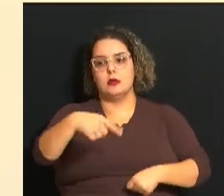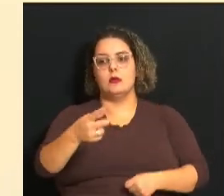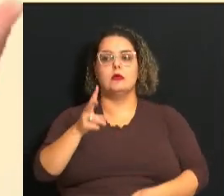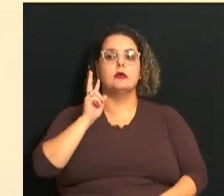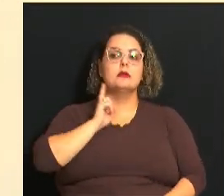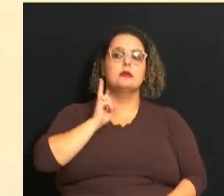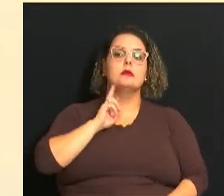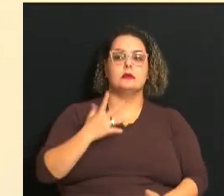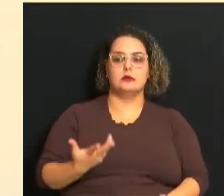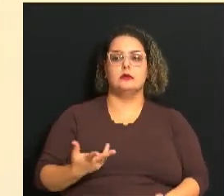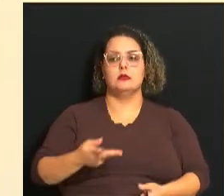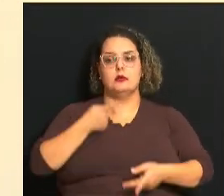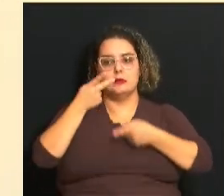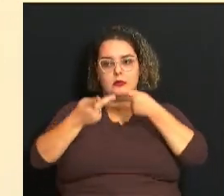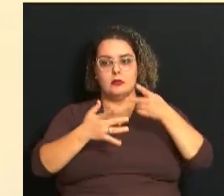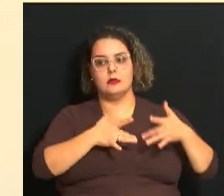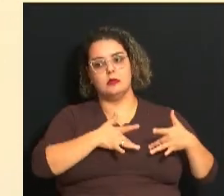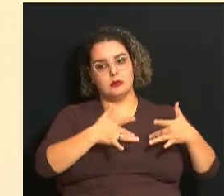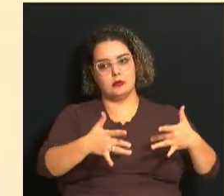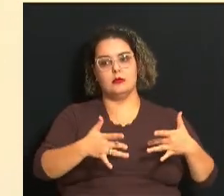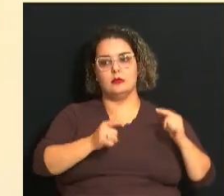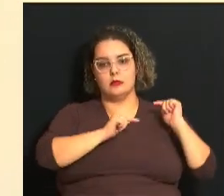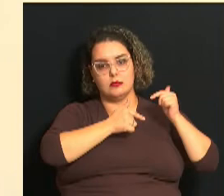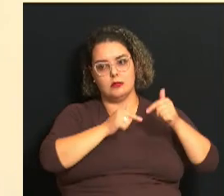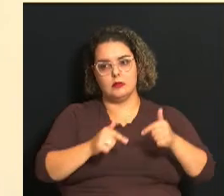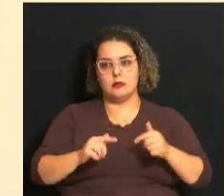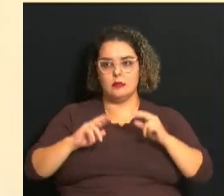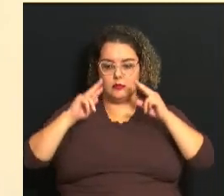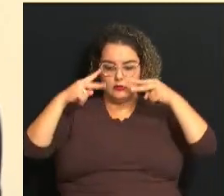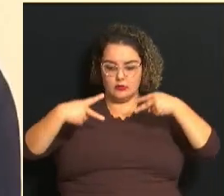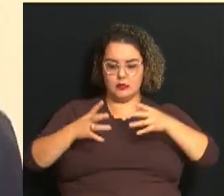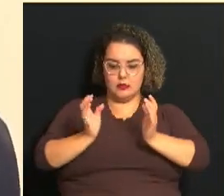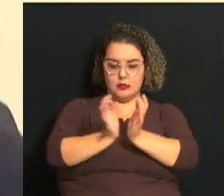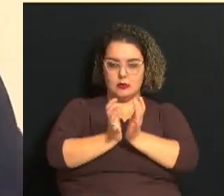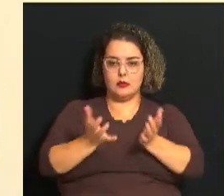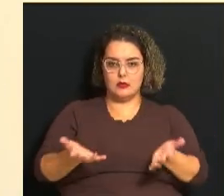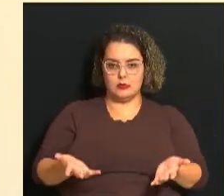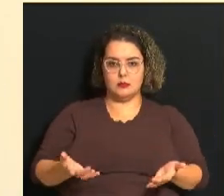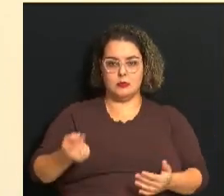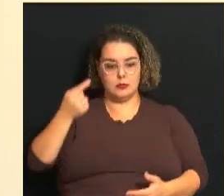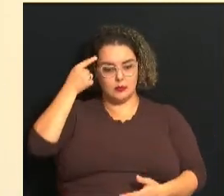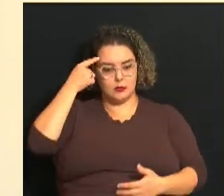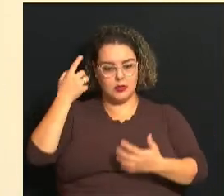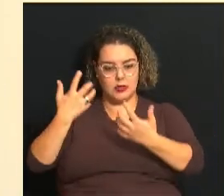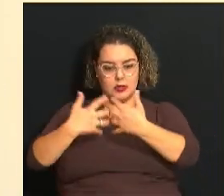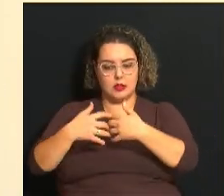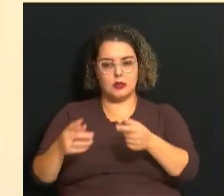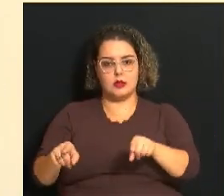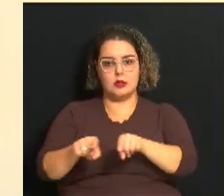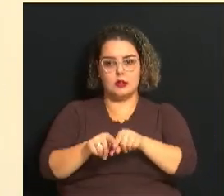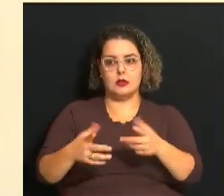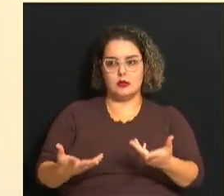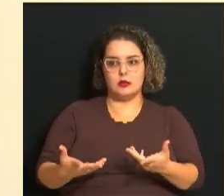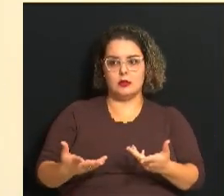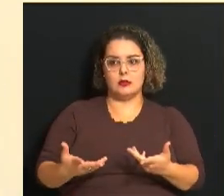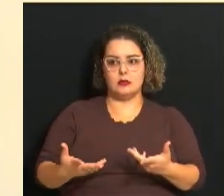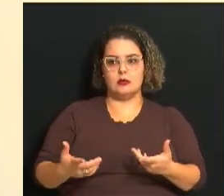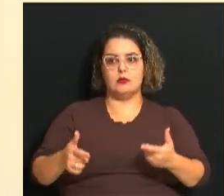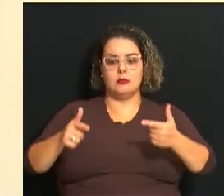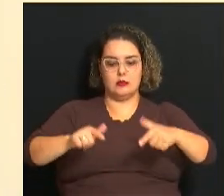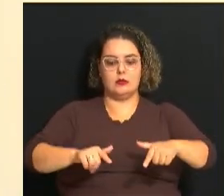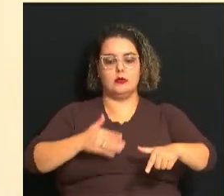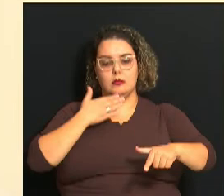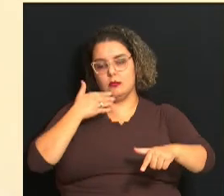E aí estamos falando da Solidariedade de classe trabalhou que você chega como classe ele pensa também com ambiente trabalho vai ficar melhor para quem